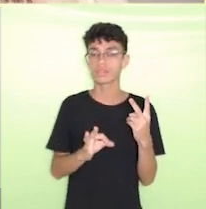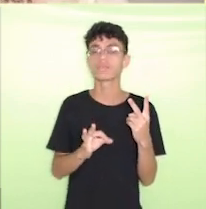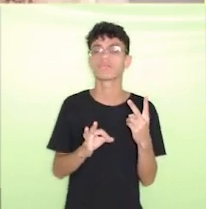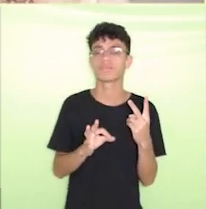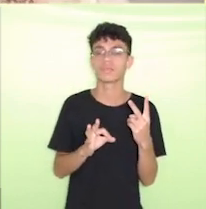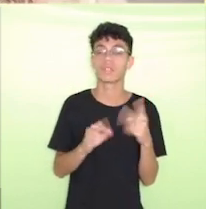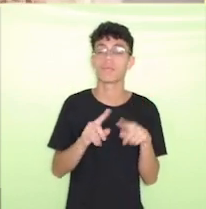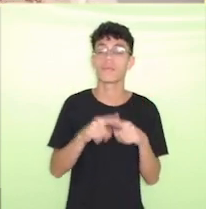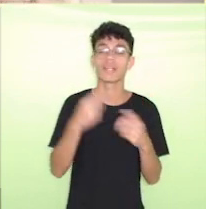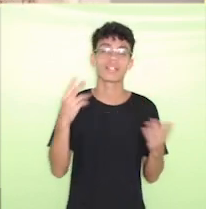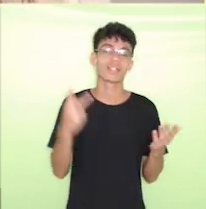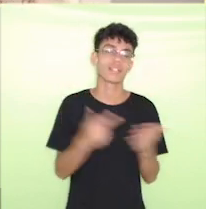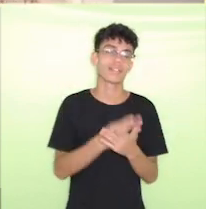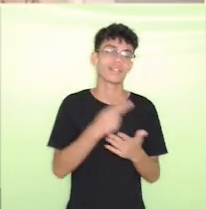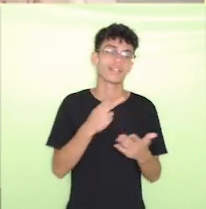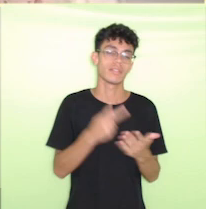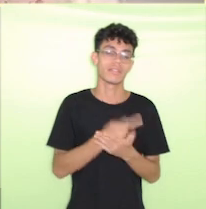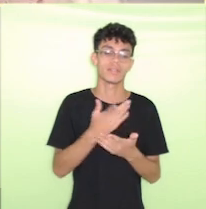mesmo falharam.